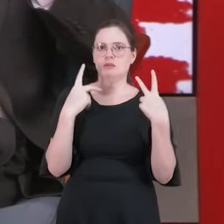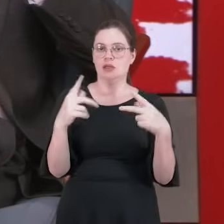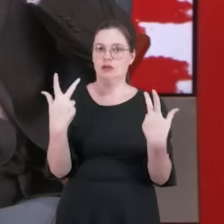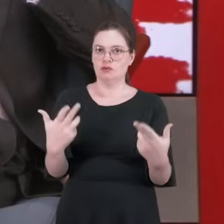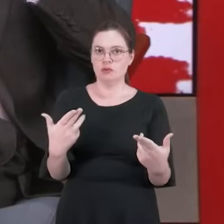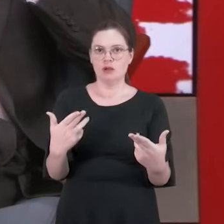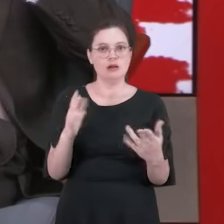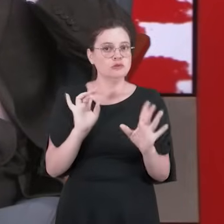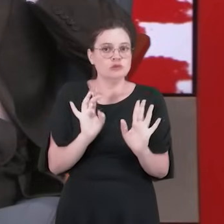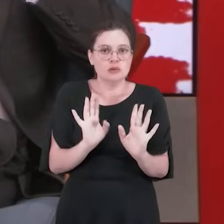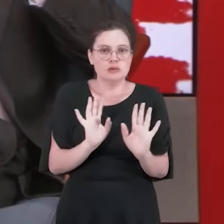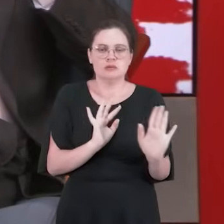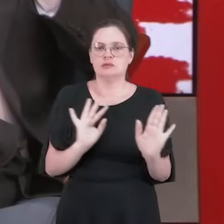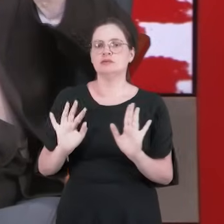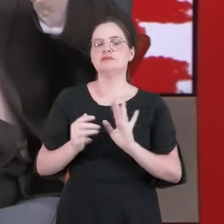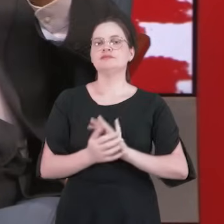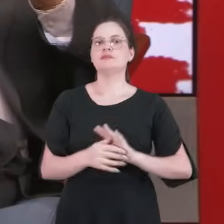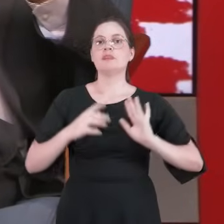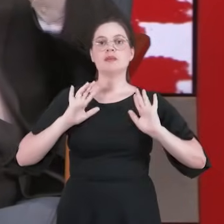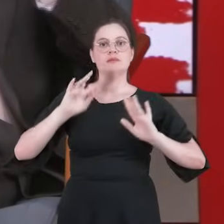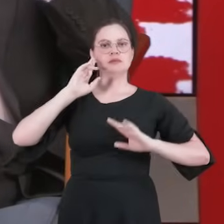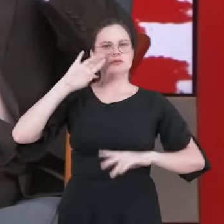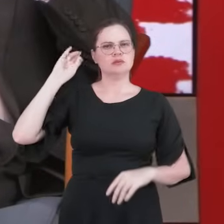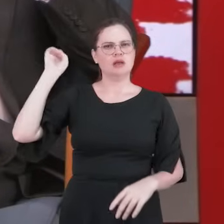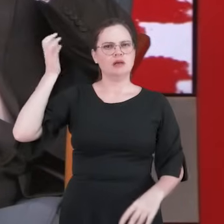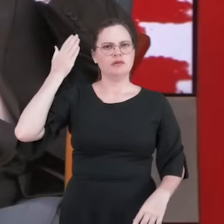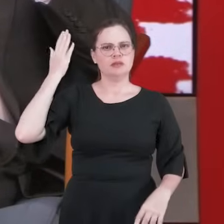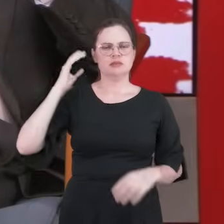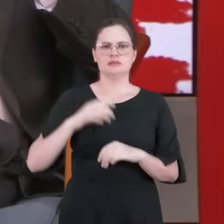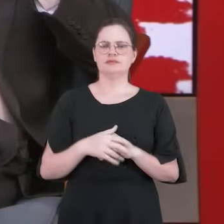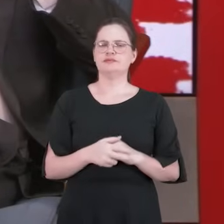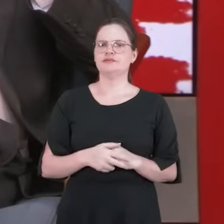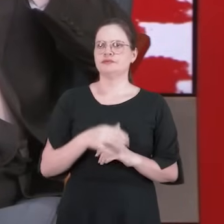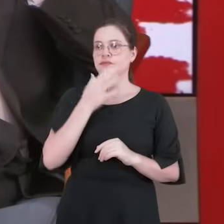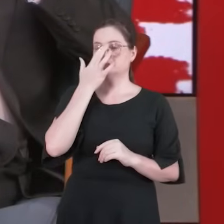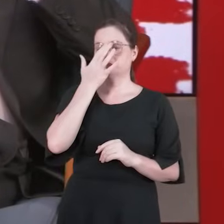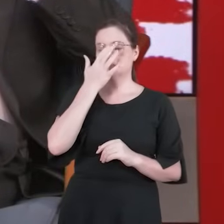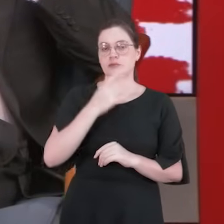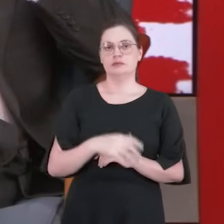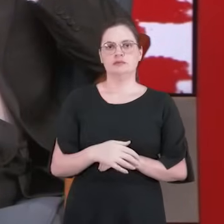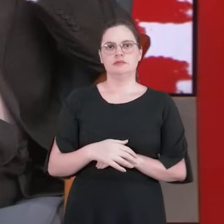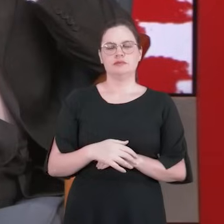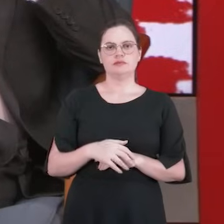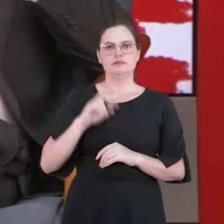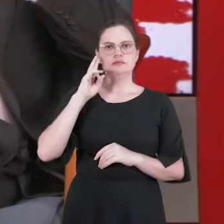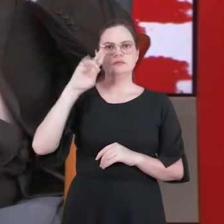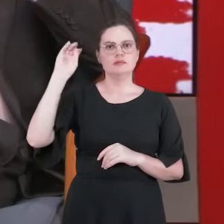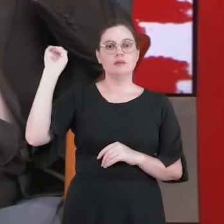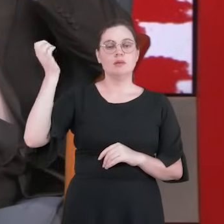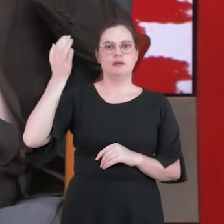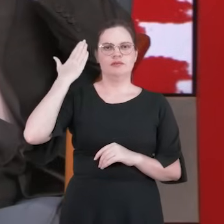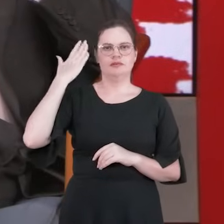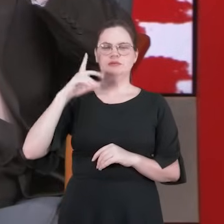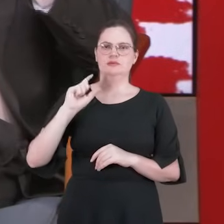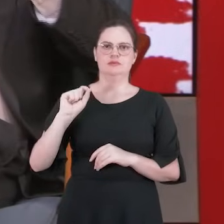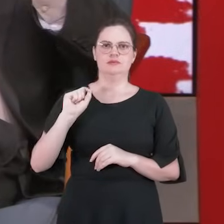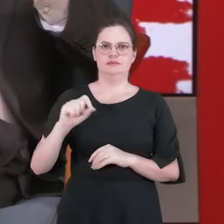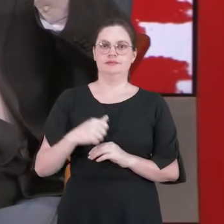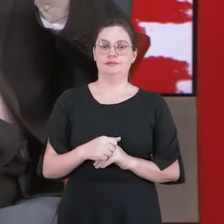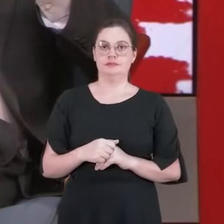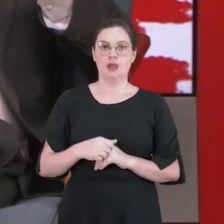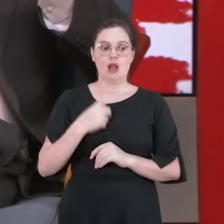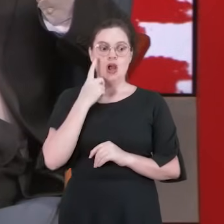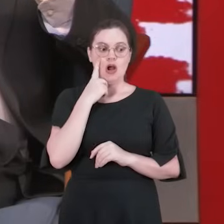deu, então, uma revelação. E a revelação que o Senhor deu foi que, a